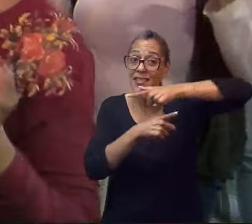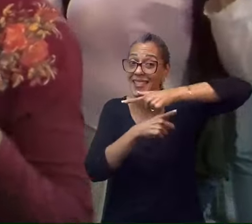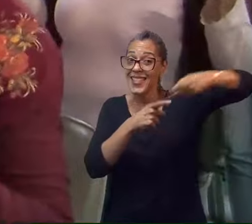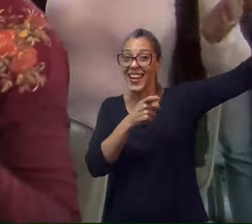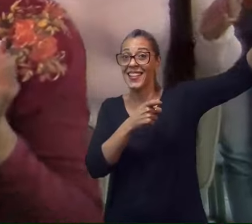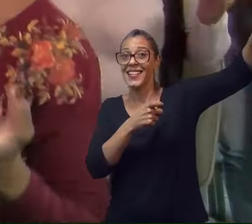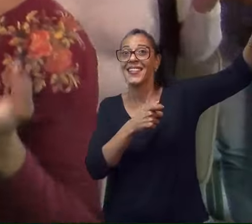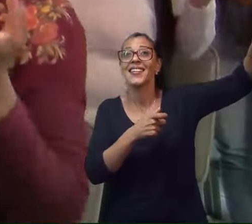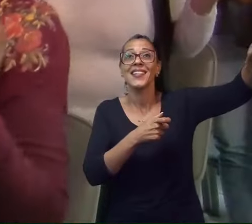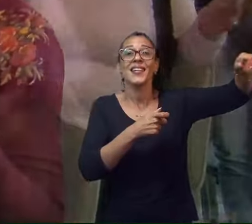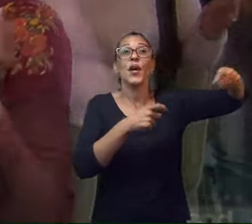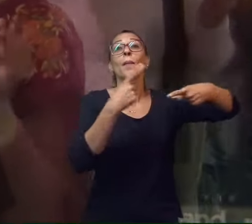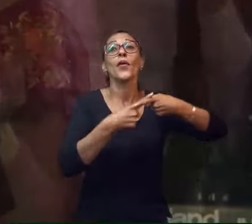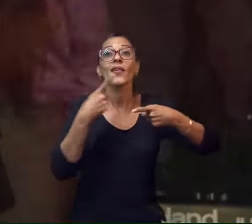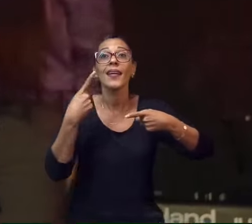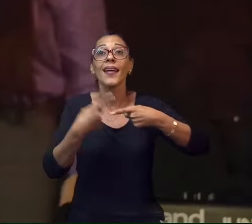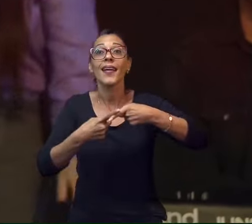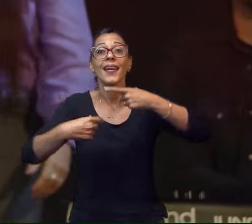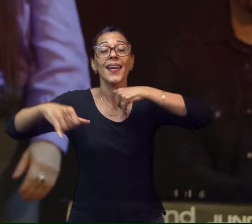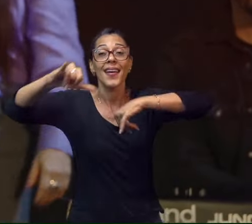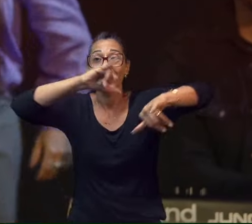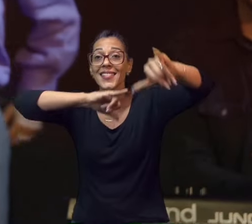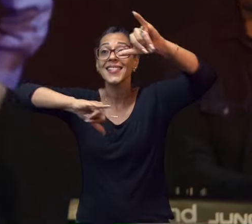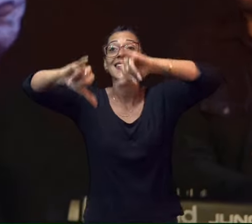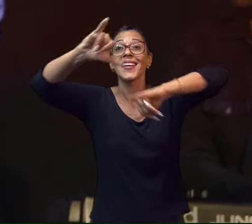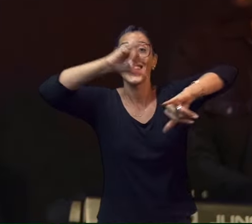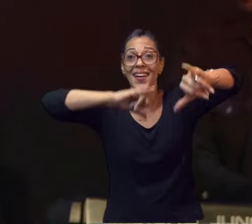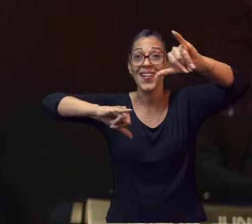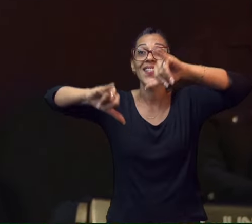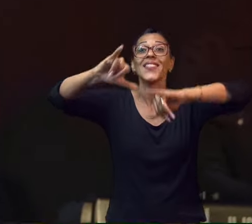Deus está neste lugar